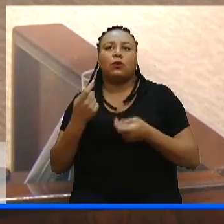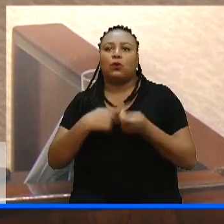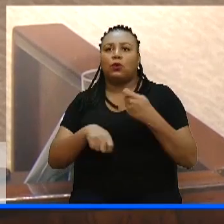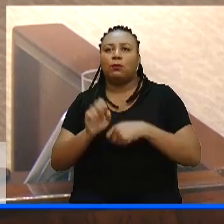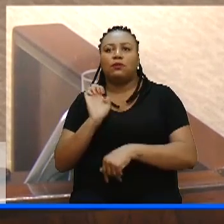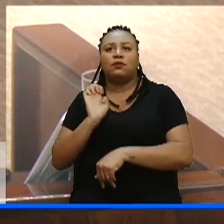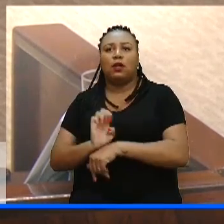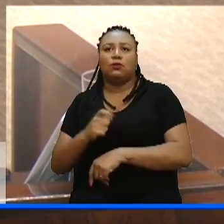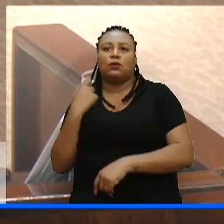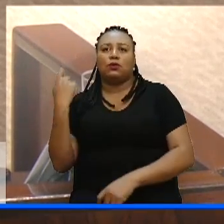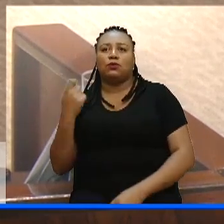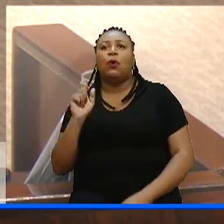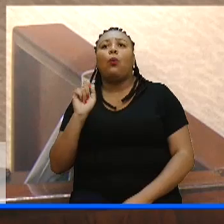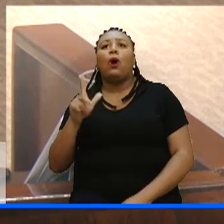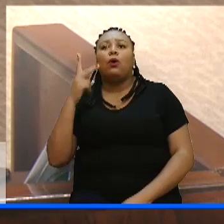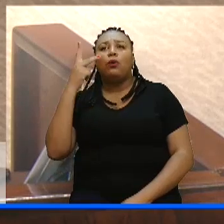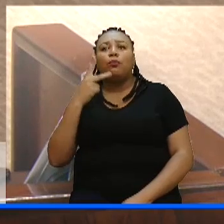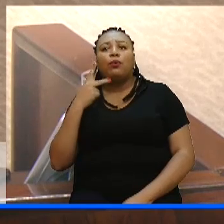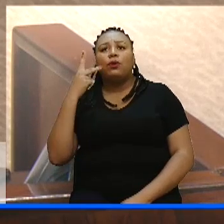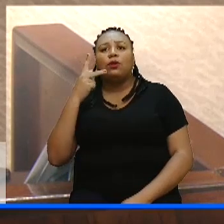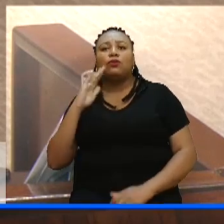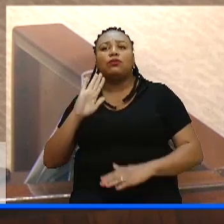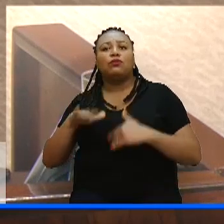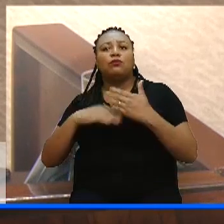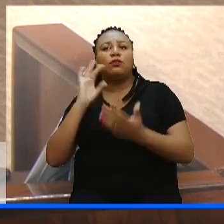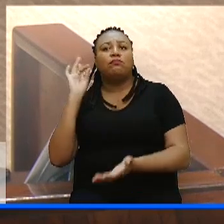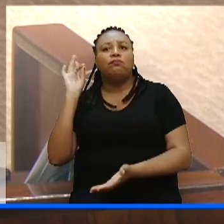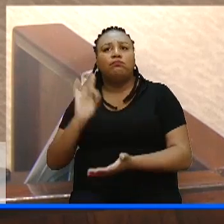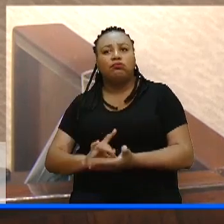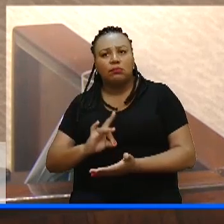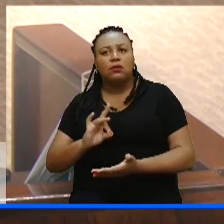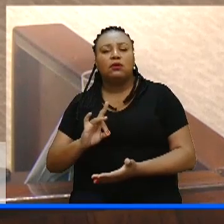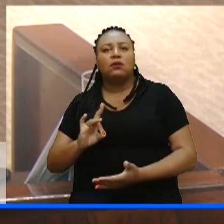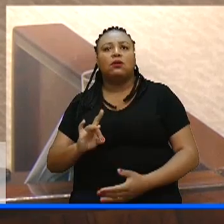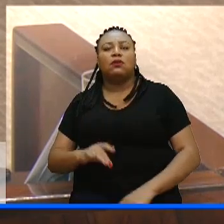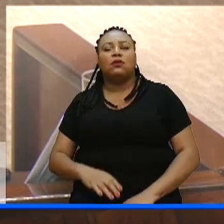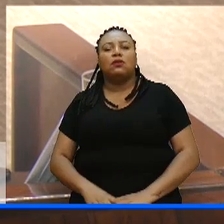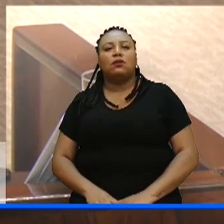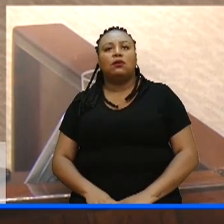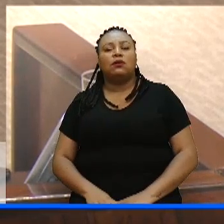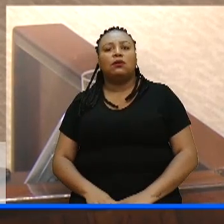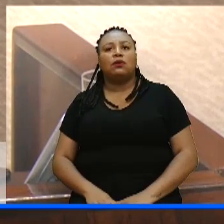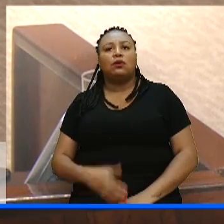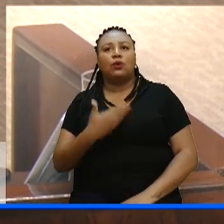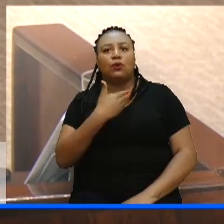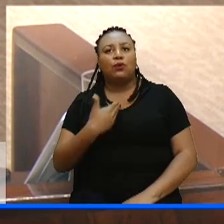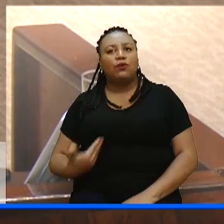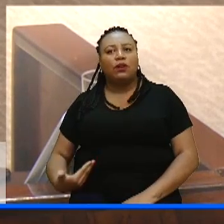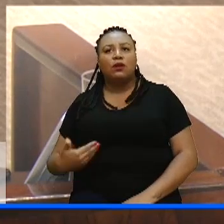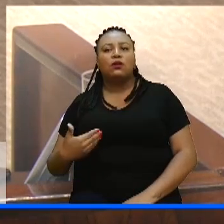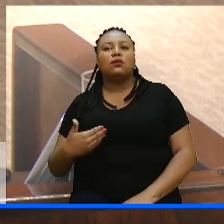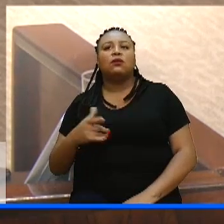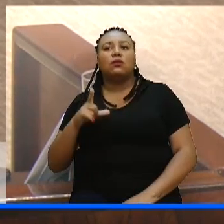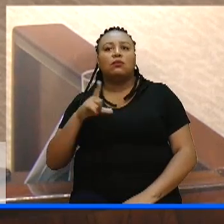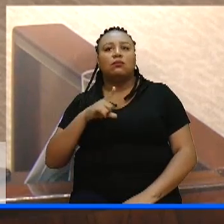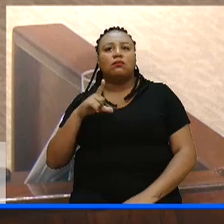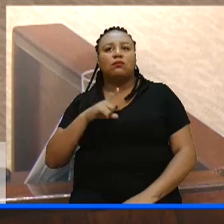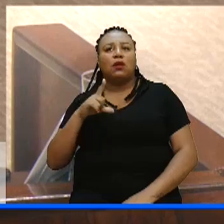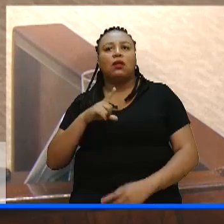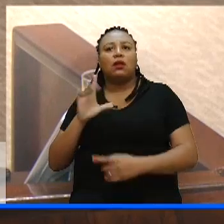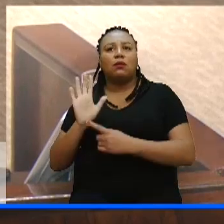sul qual é a política de desenvolvimento efetiva que o governo do estado teria